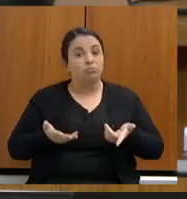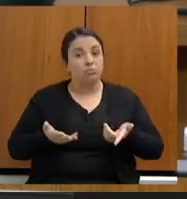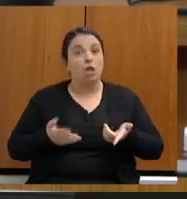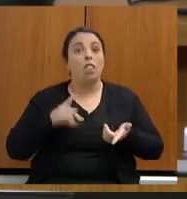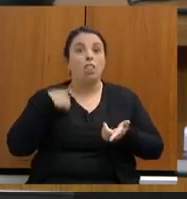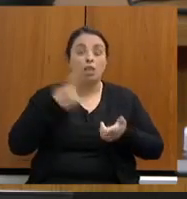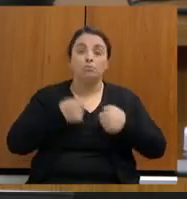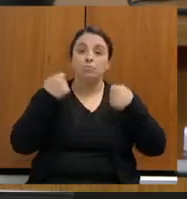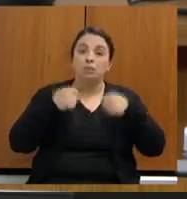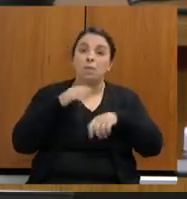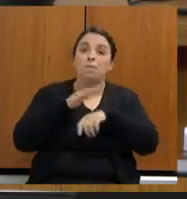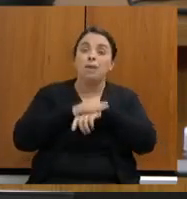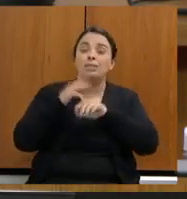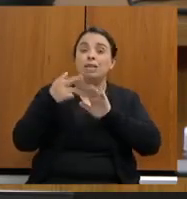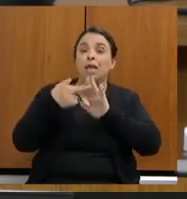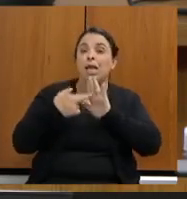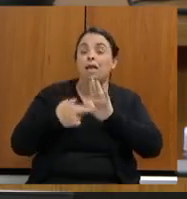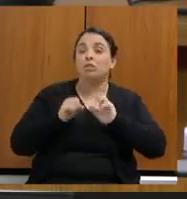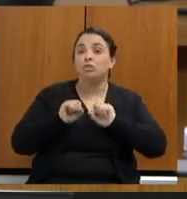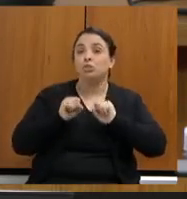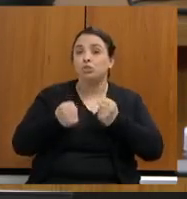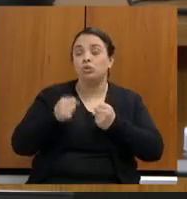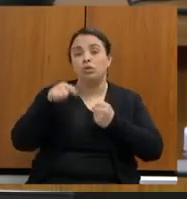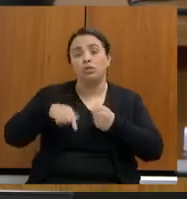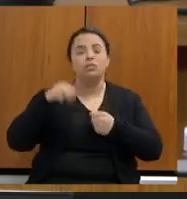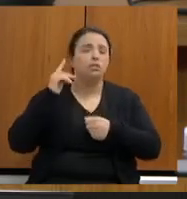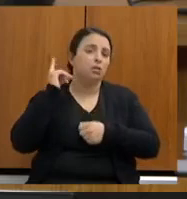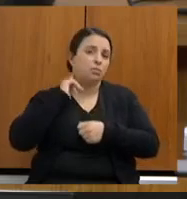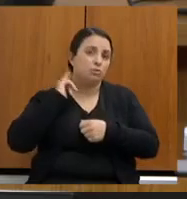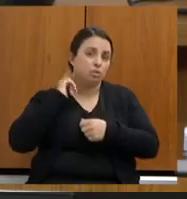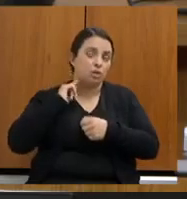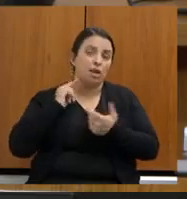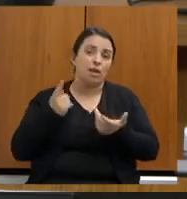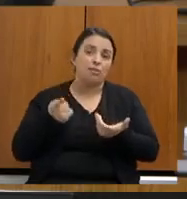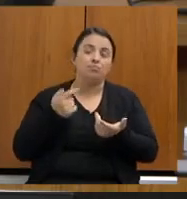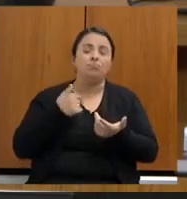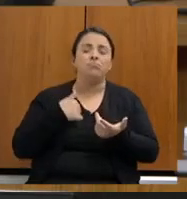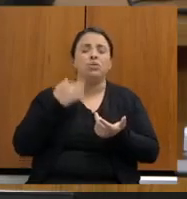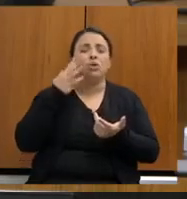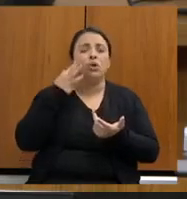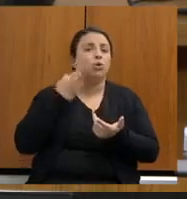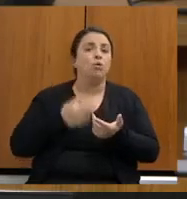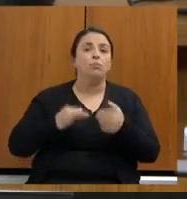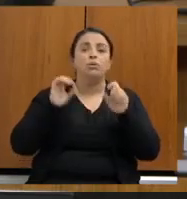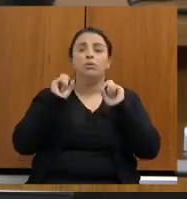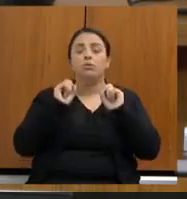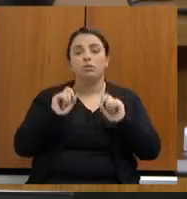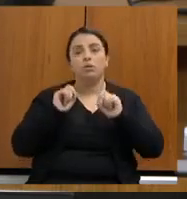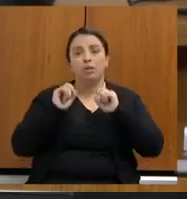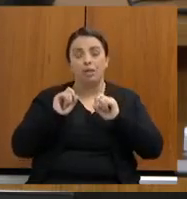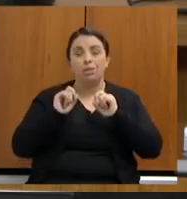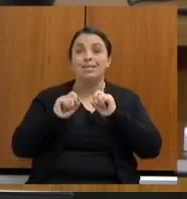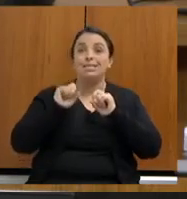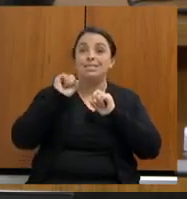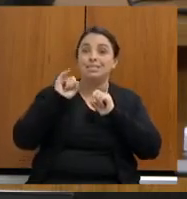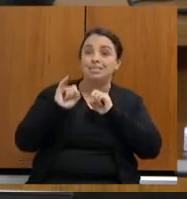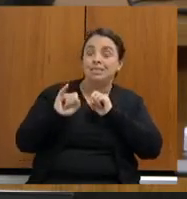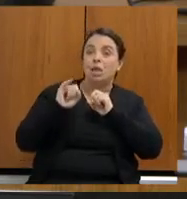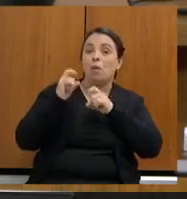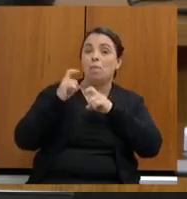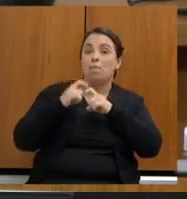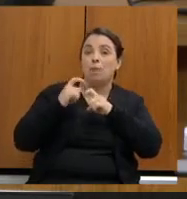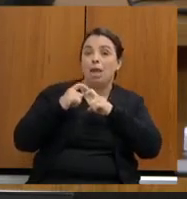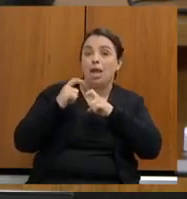é isso que eu defendo agora entendo também que por avaliação Psiquiátrica do